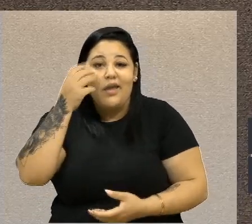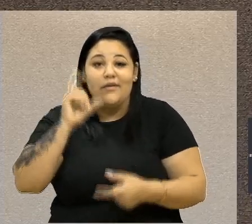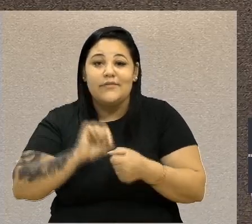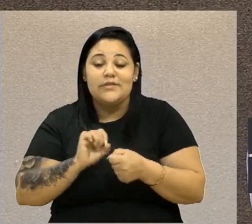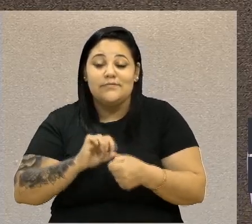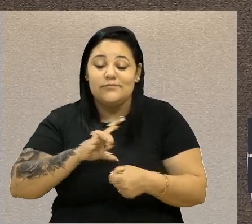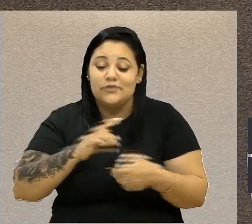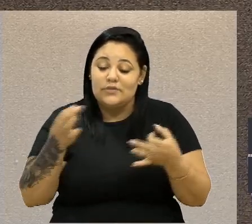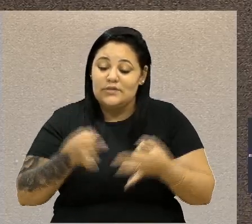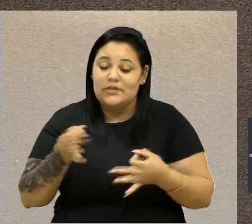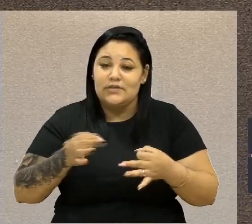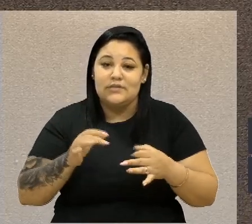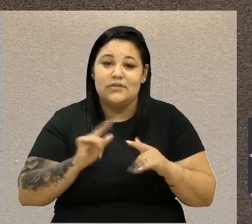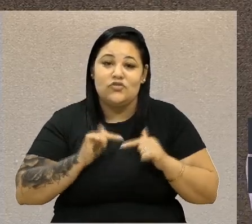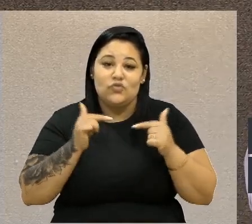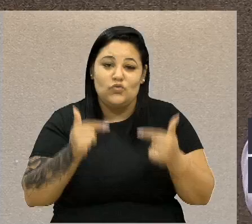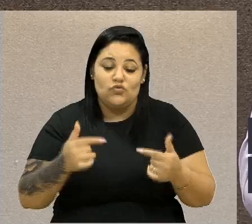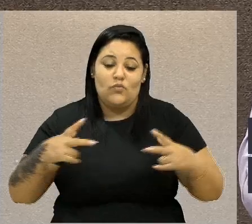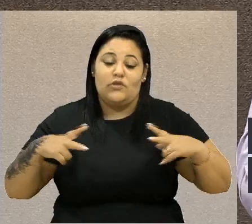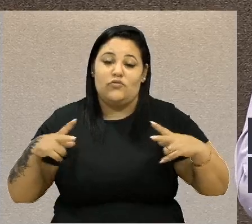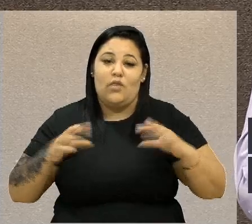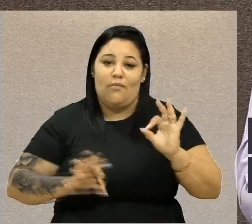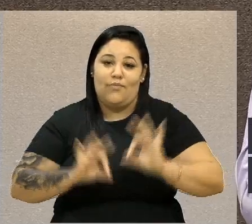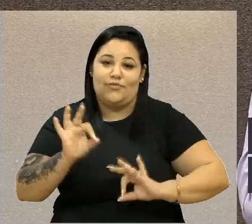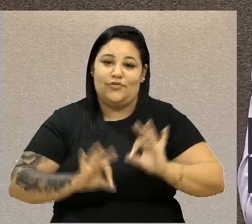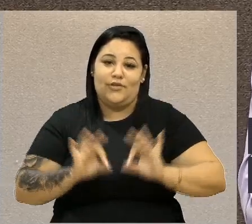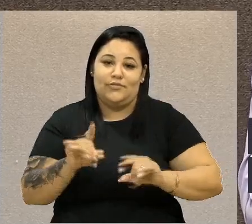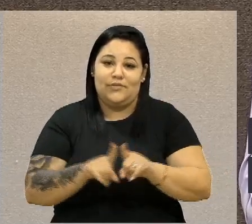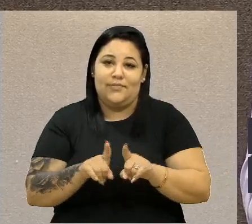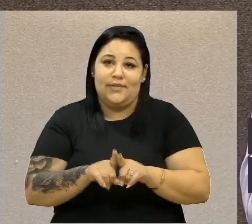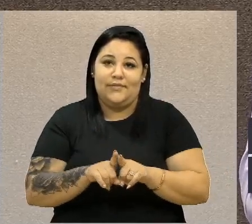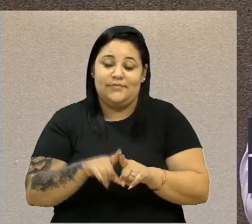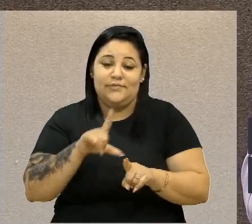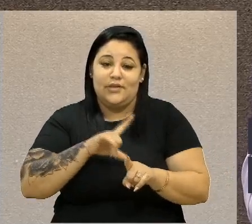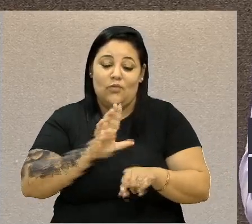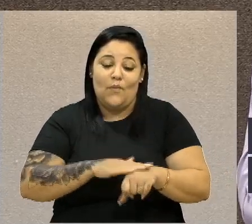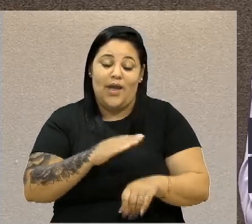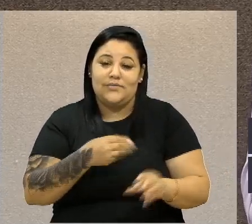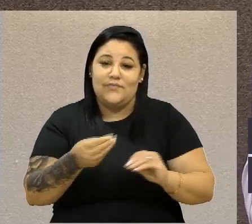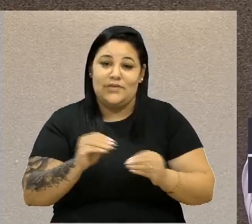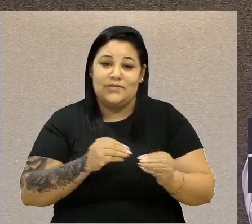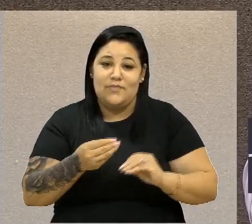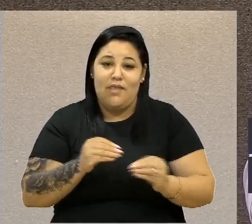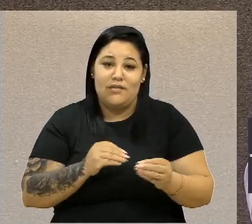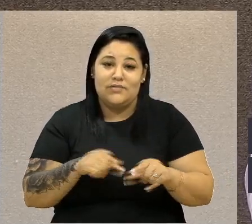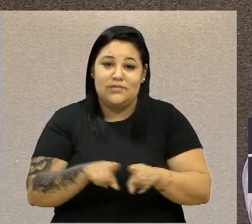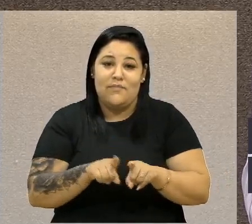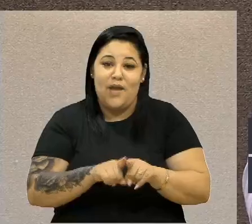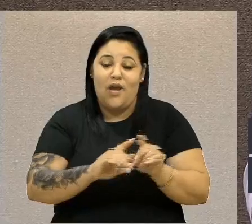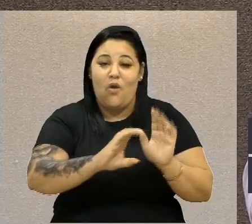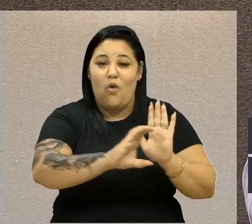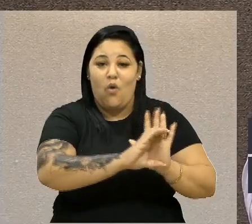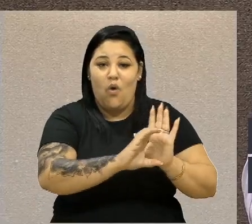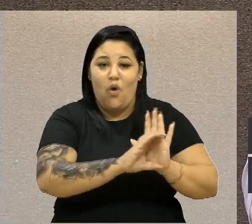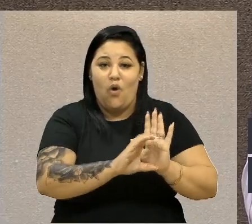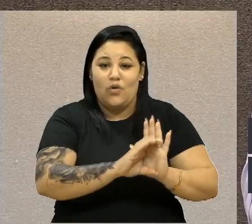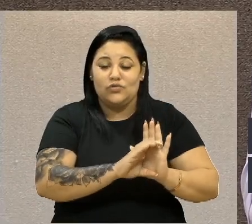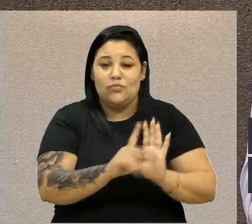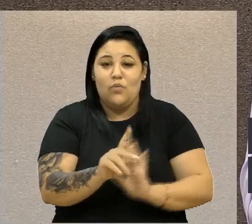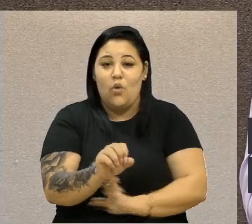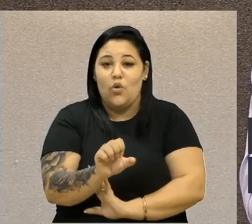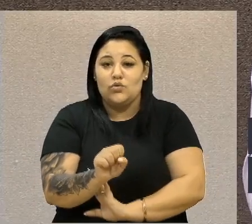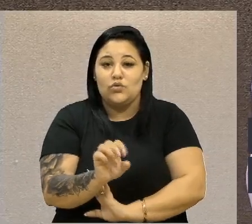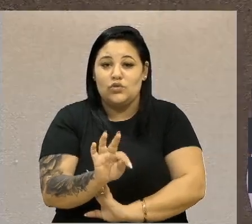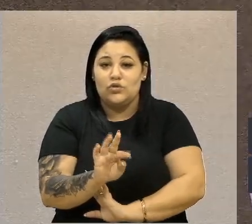certeza que com a iniciativa privada, com projetos, tendo flexibilização de código de postura do